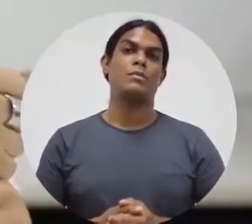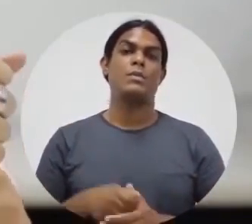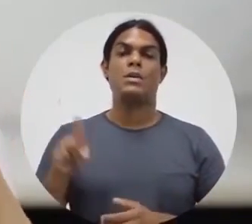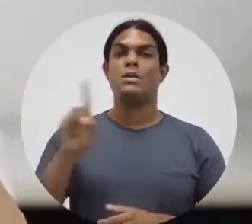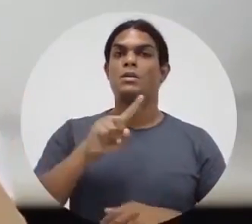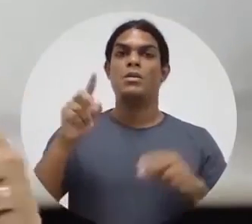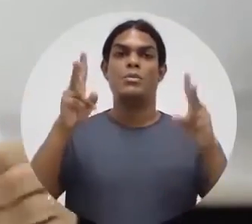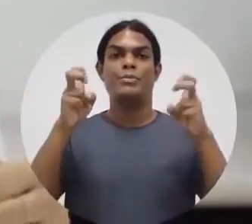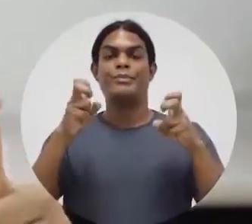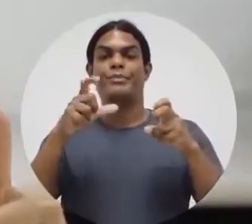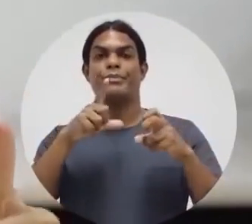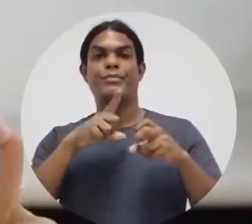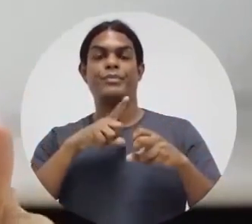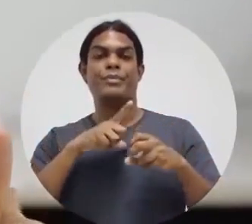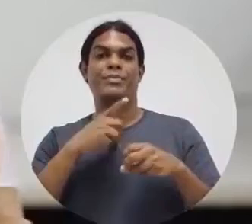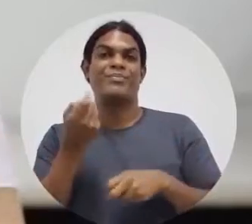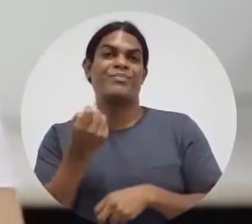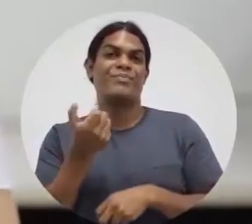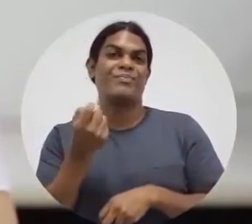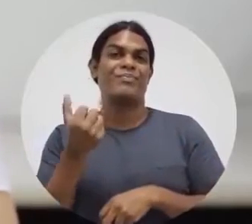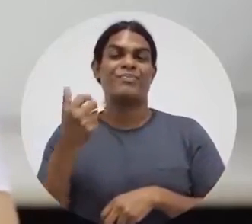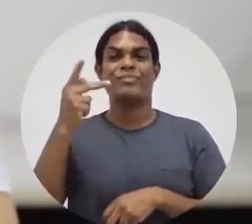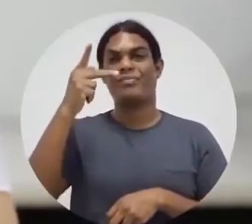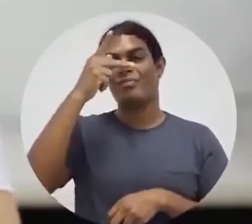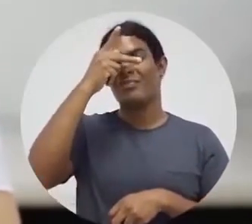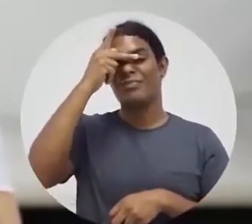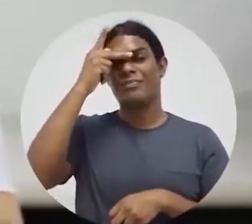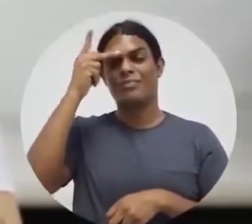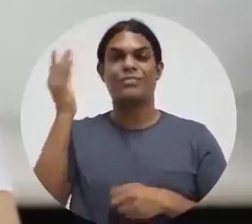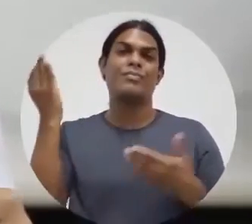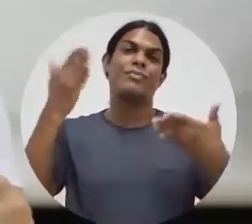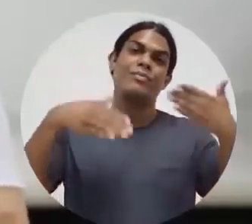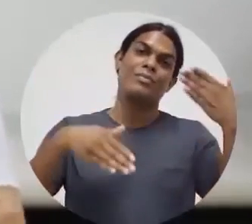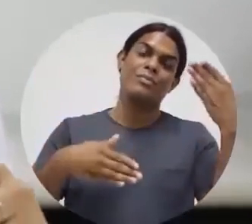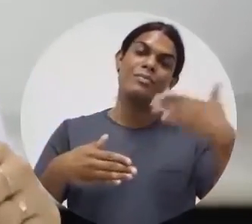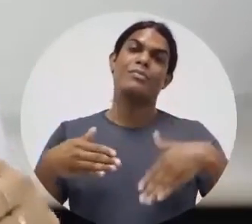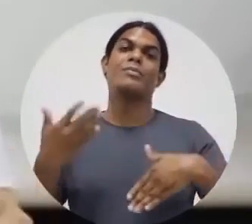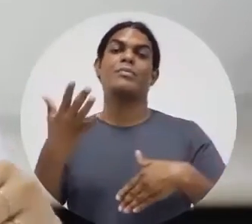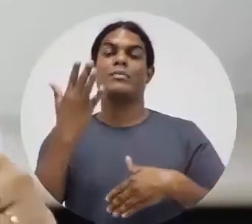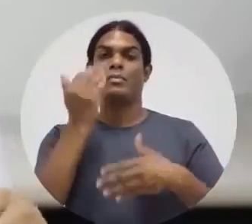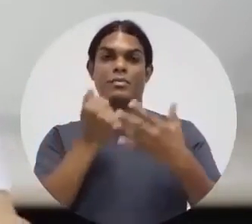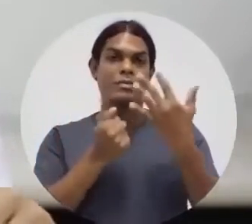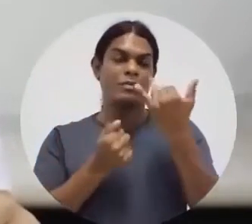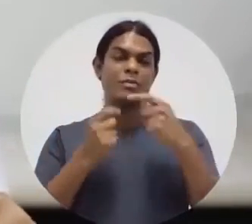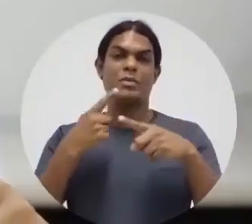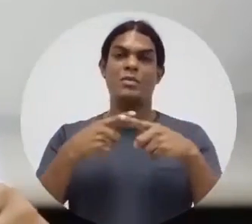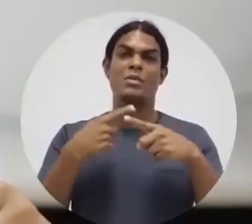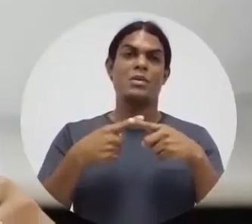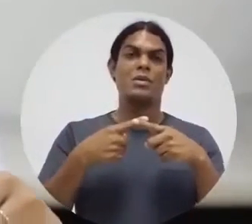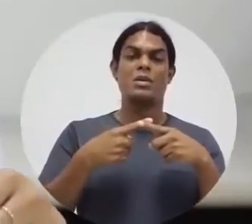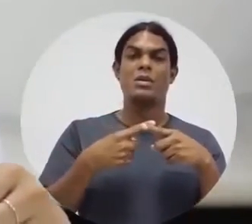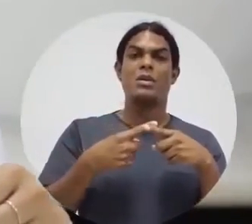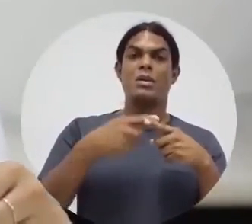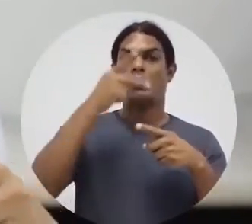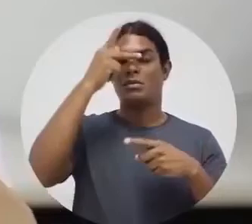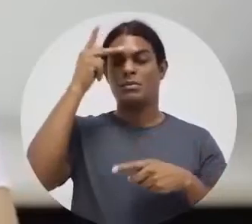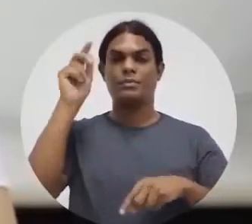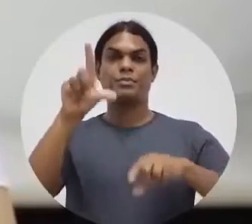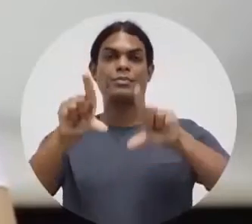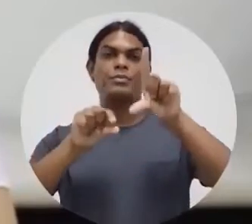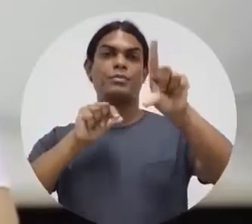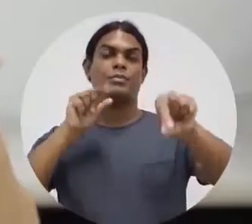um público consumidor reduzido, porque as pessoas não faziam questão de comer na McDonald's